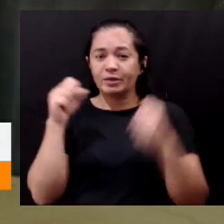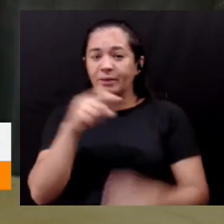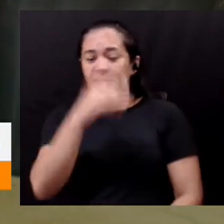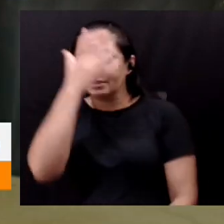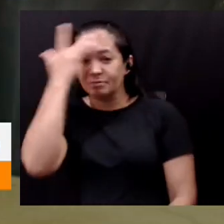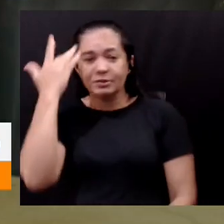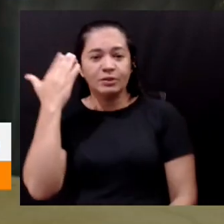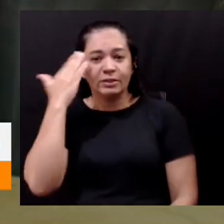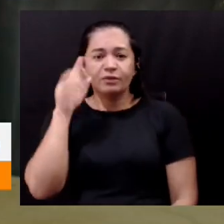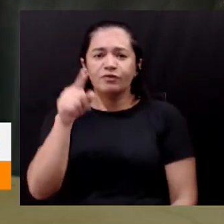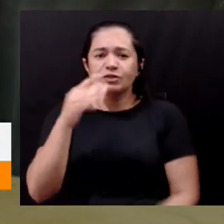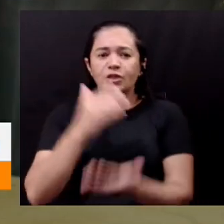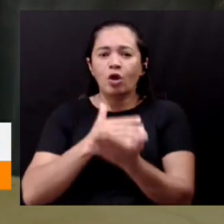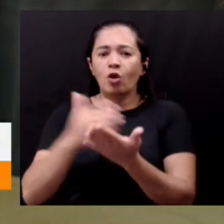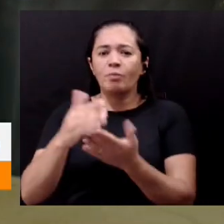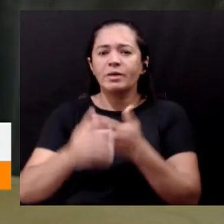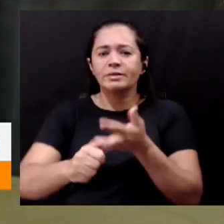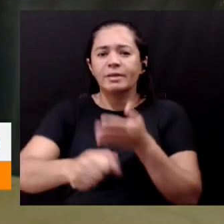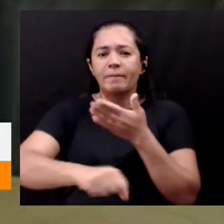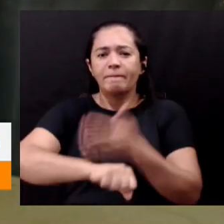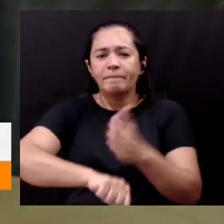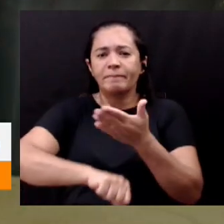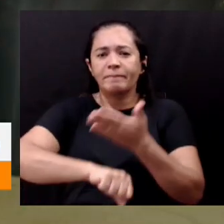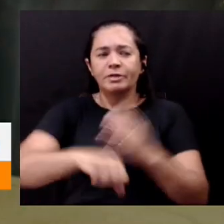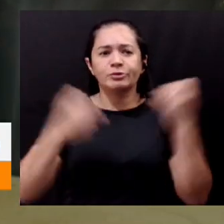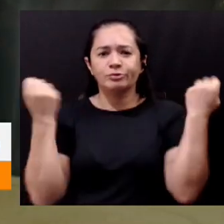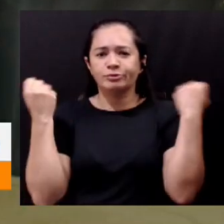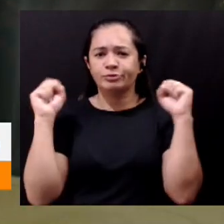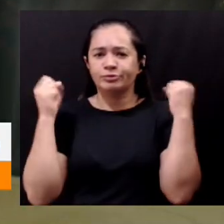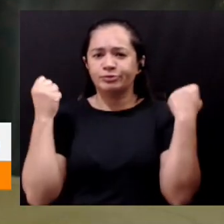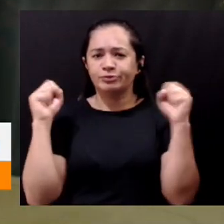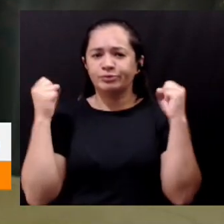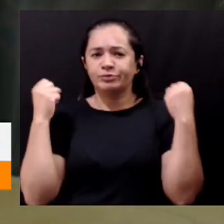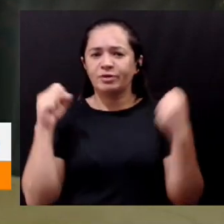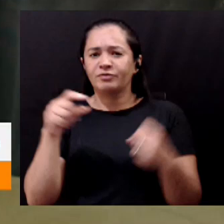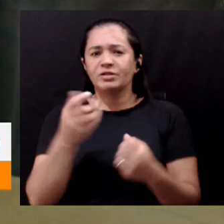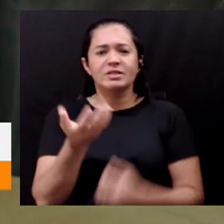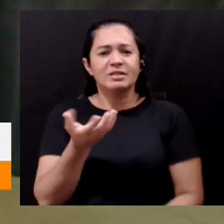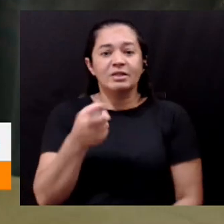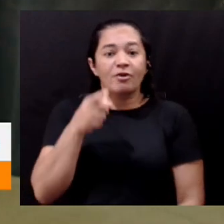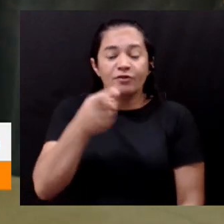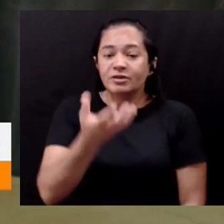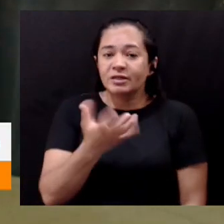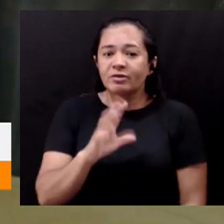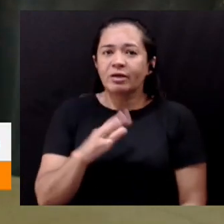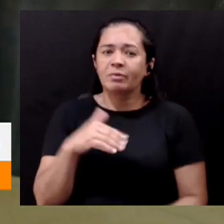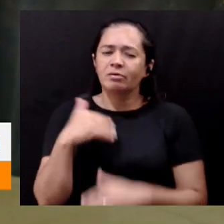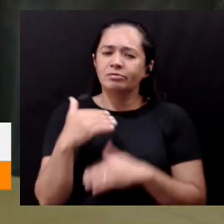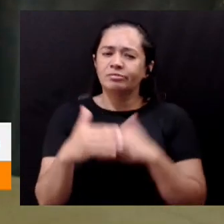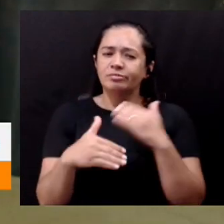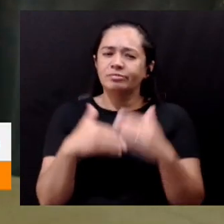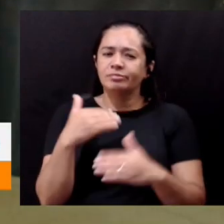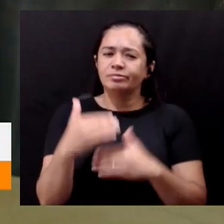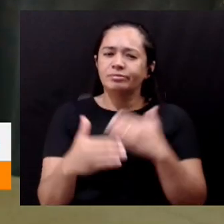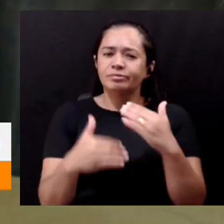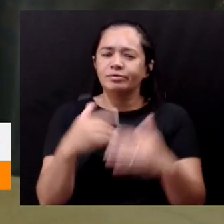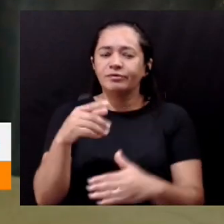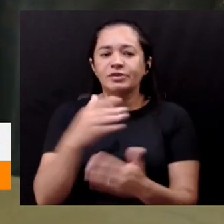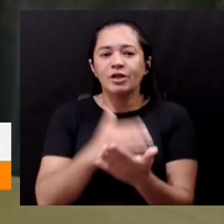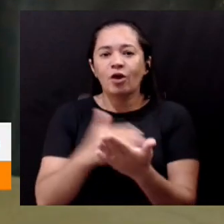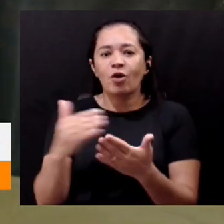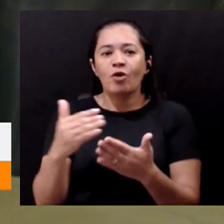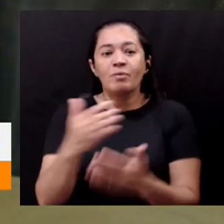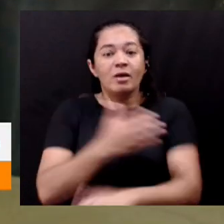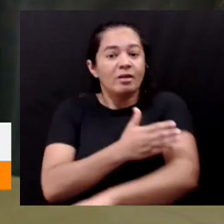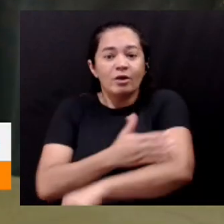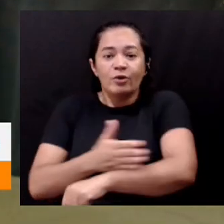exercício físico, você não quer e tal, mas daí depois de 21 dias, aquela regrinha dos 21, você começa a se acostumar. Quando você se acostuma,